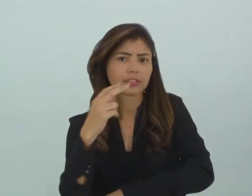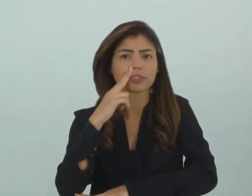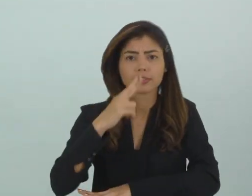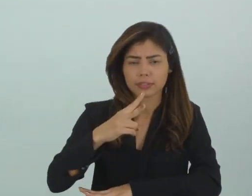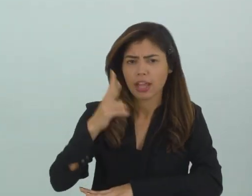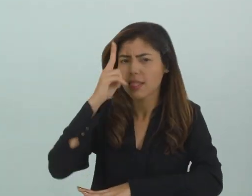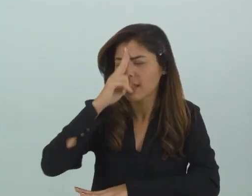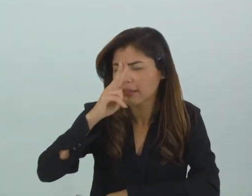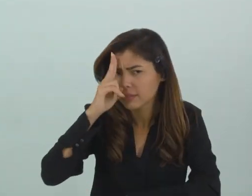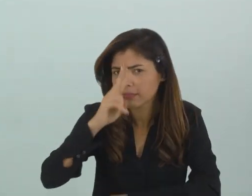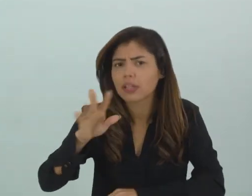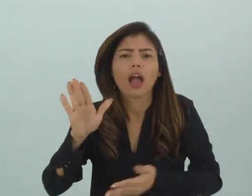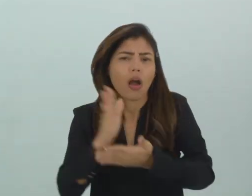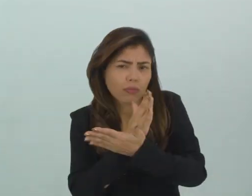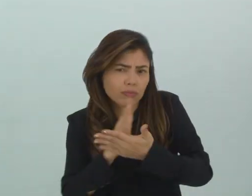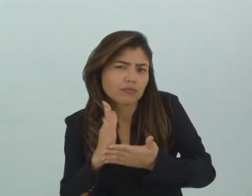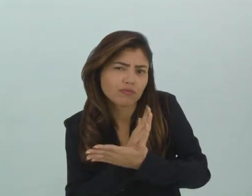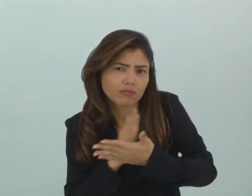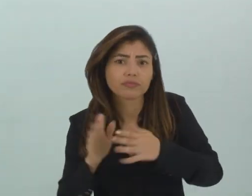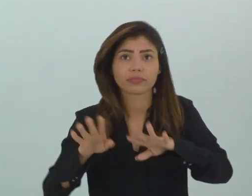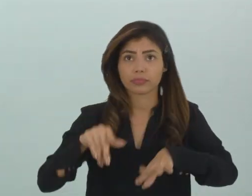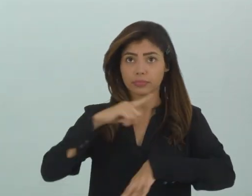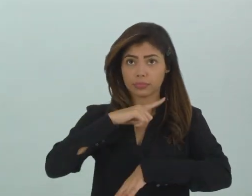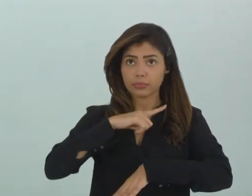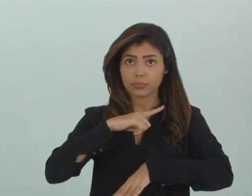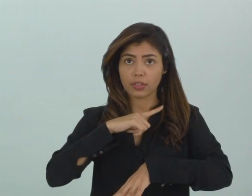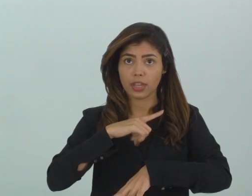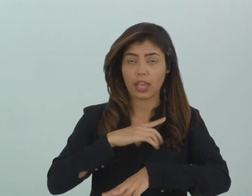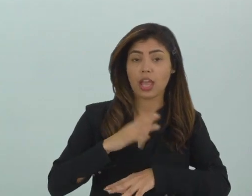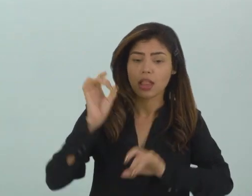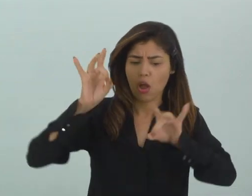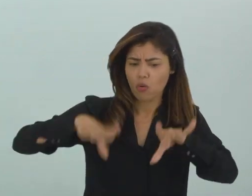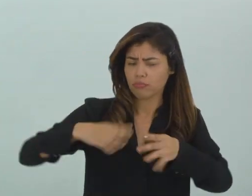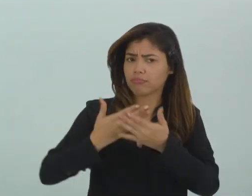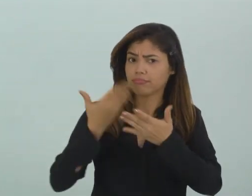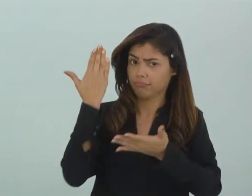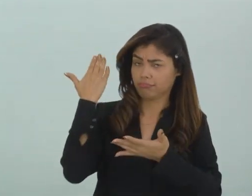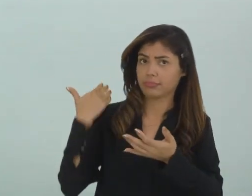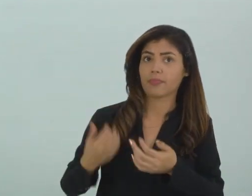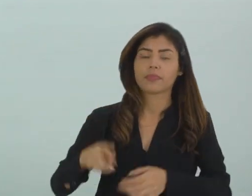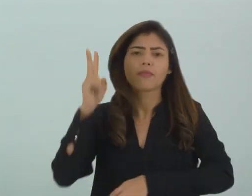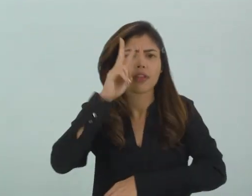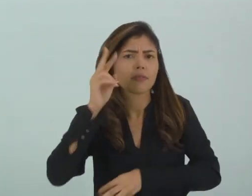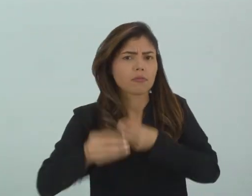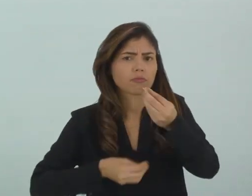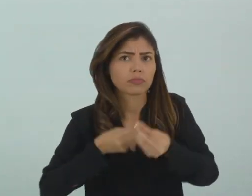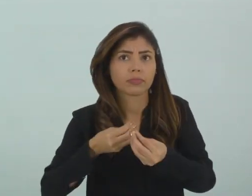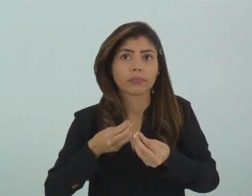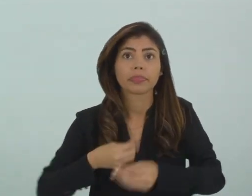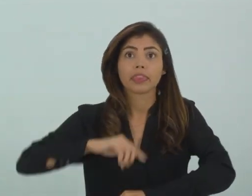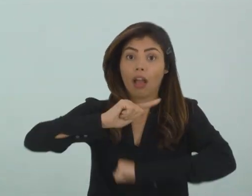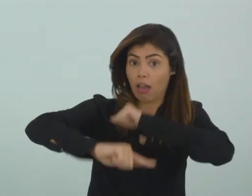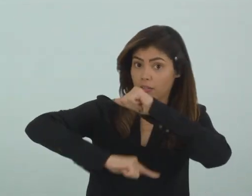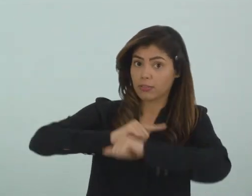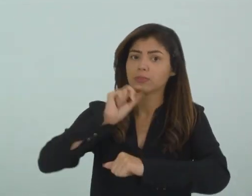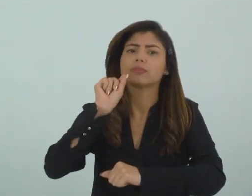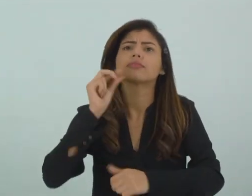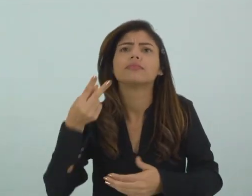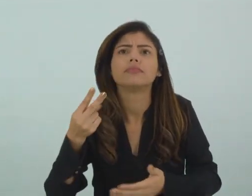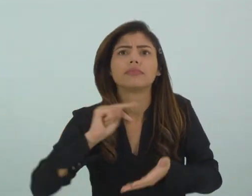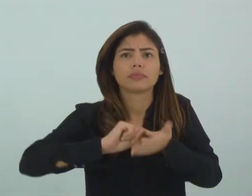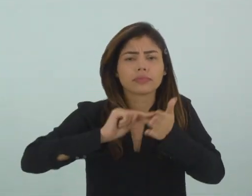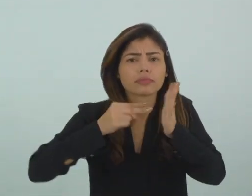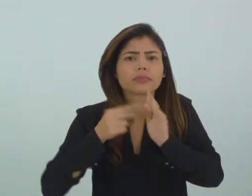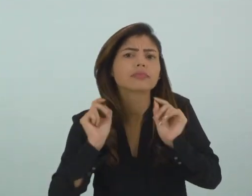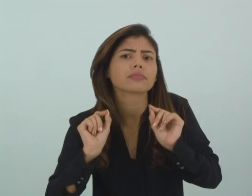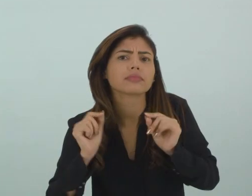gente relembre alguns aspectos que nós trabalhamos na última aula. Então vamos relembrar o conceito de átomo. Átomo